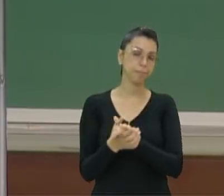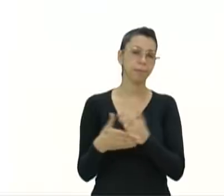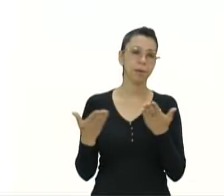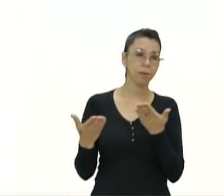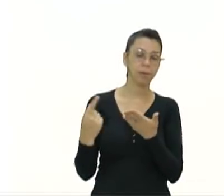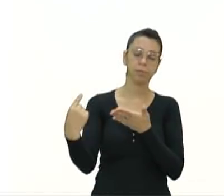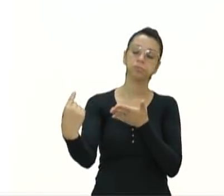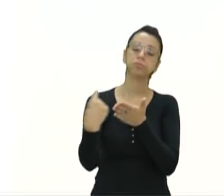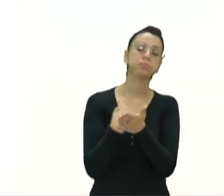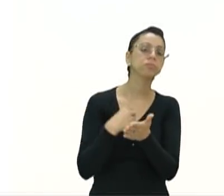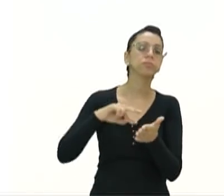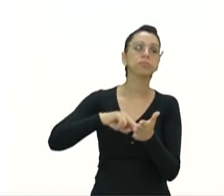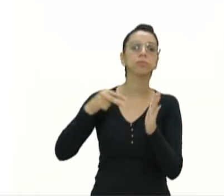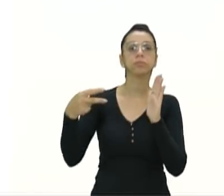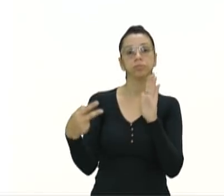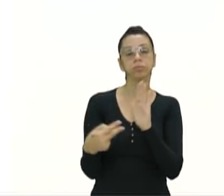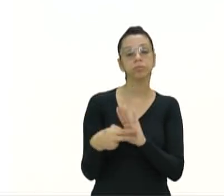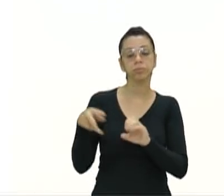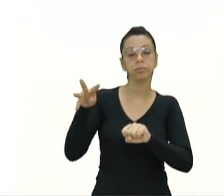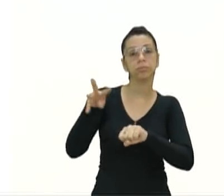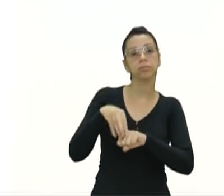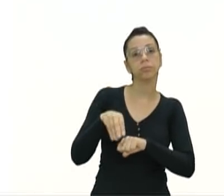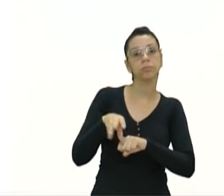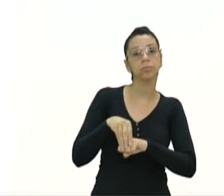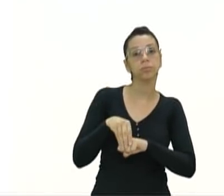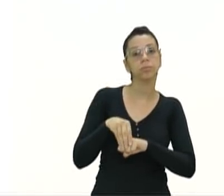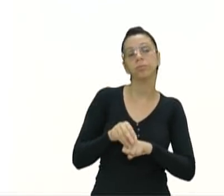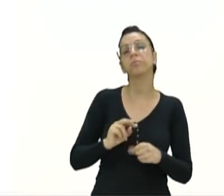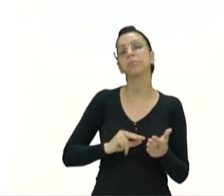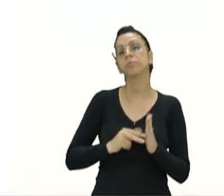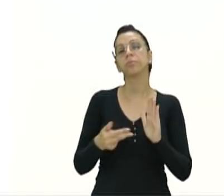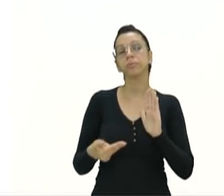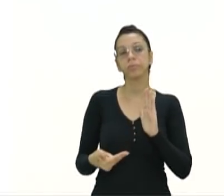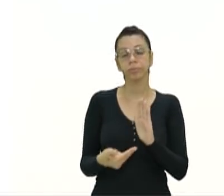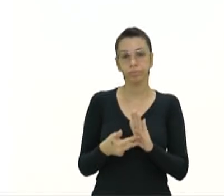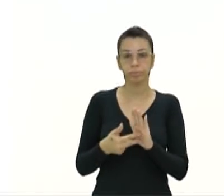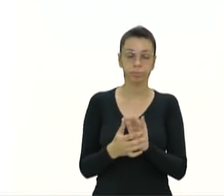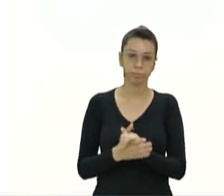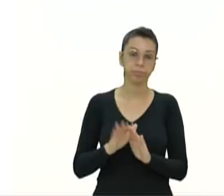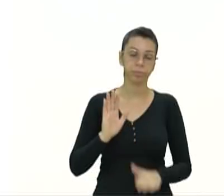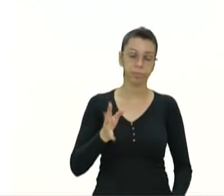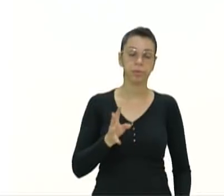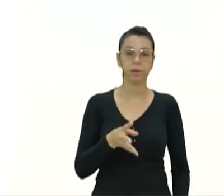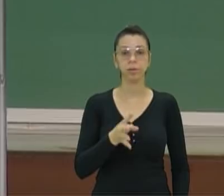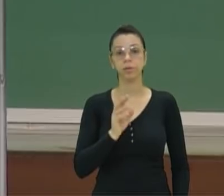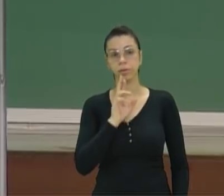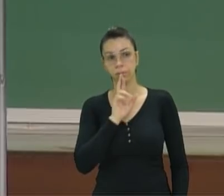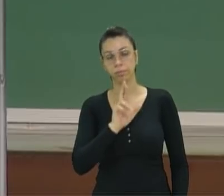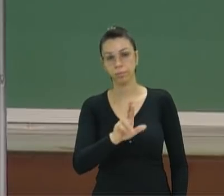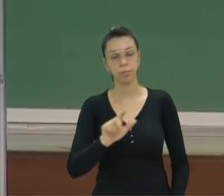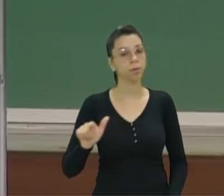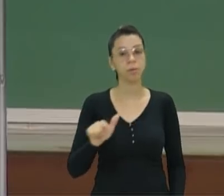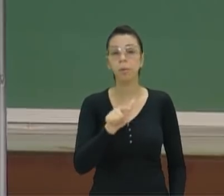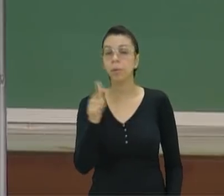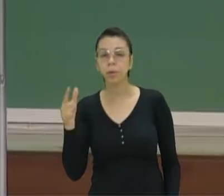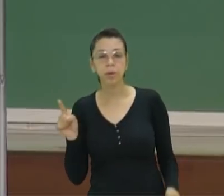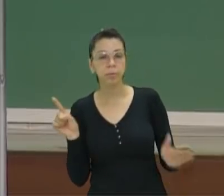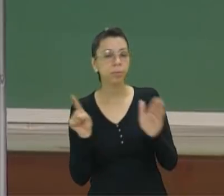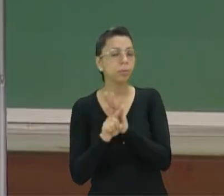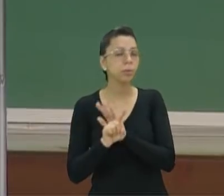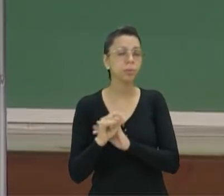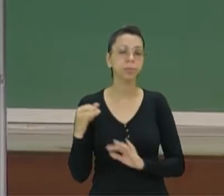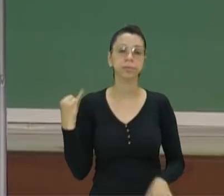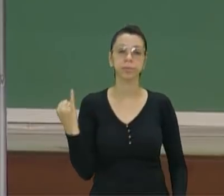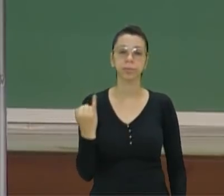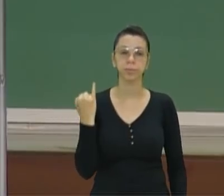pergunta. O que é conhecimento? Nós já respondemos lá como comumente a gente pode dizer que é o conhecimento. Mas outra pergunta muito